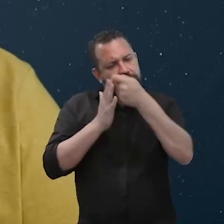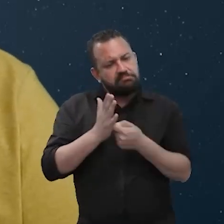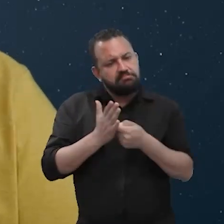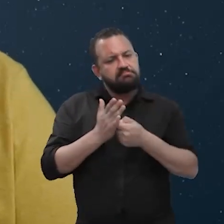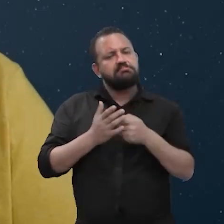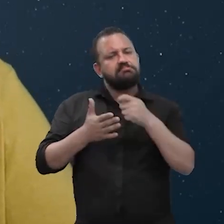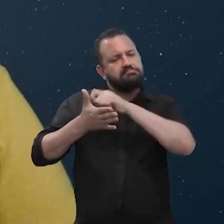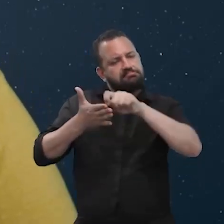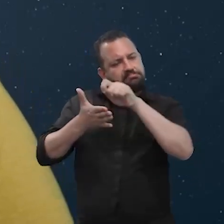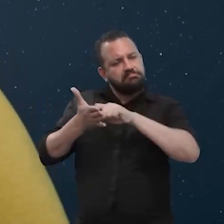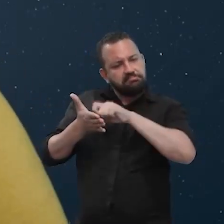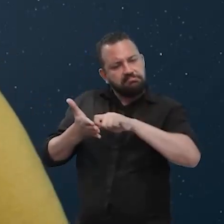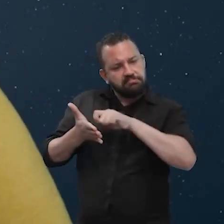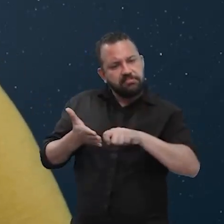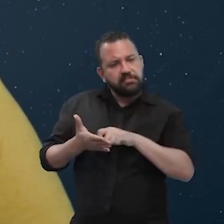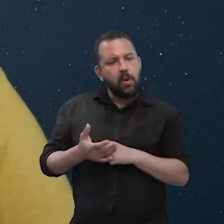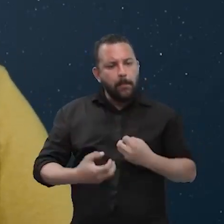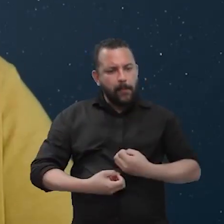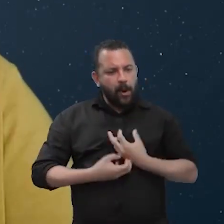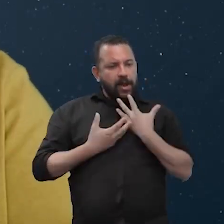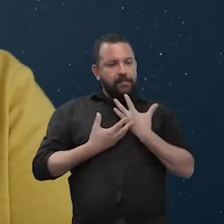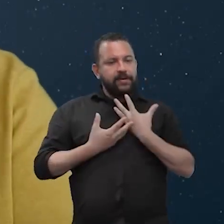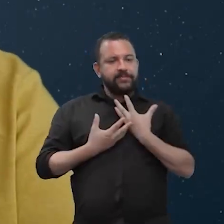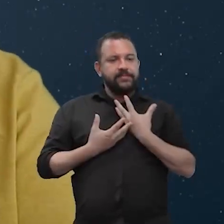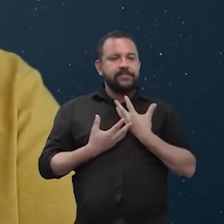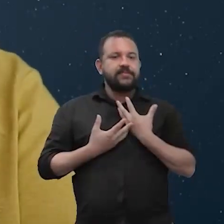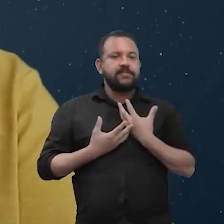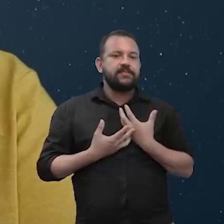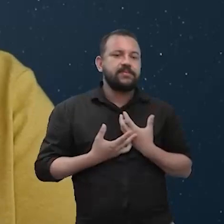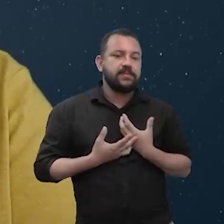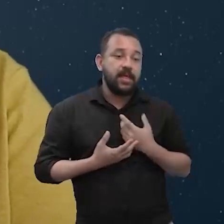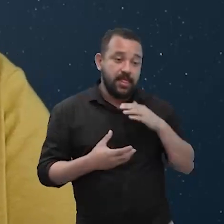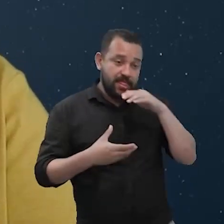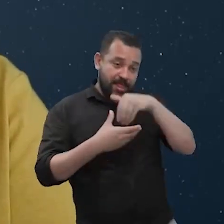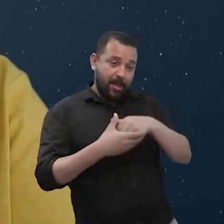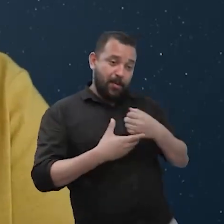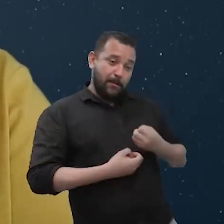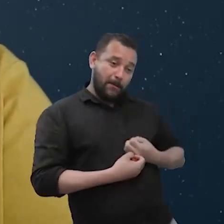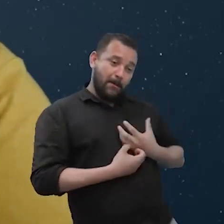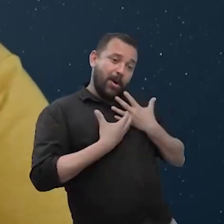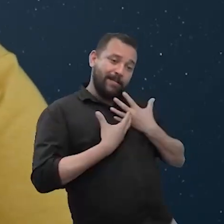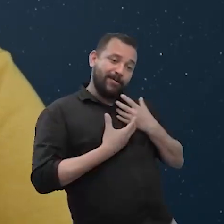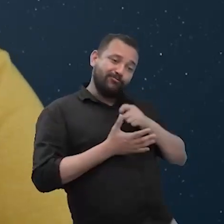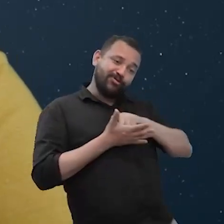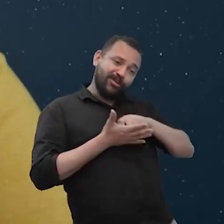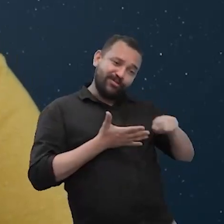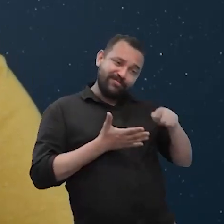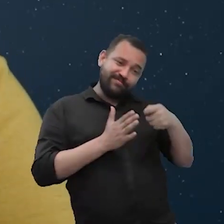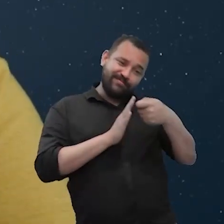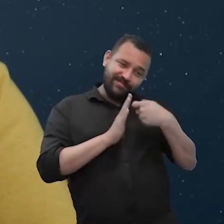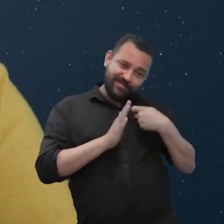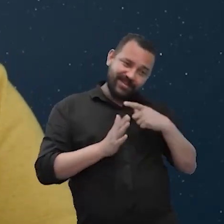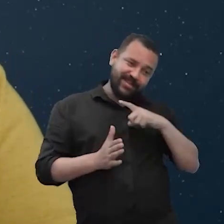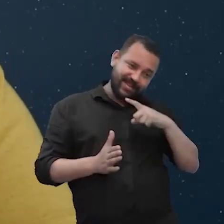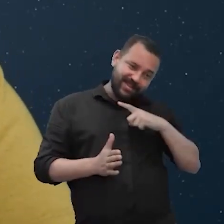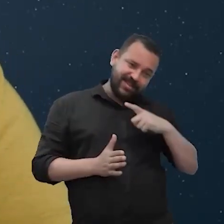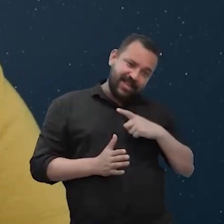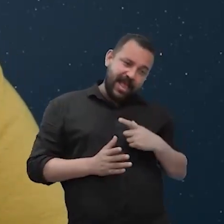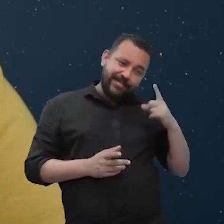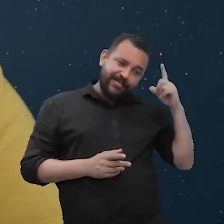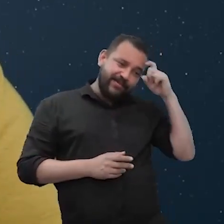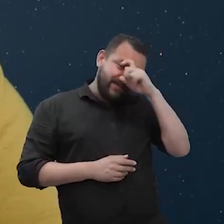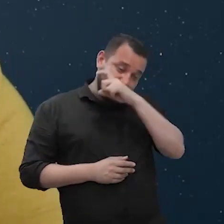ele pode colocar lá um poema, certo? E nesse poema, desse texto, ele falar da